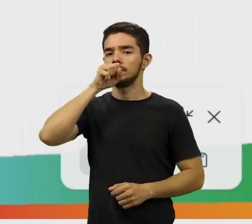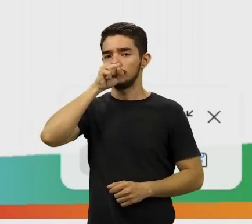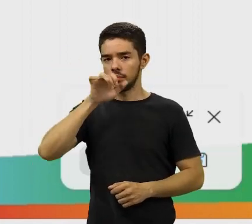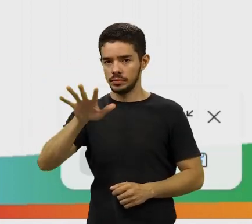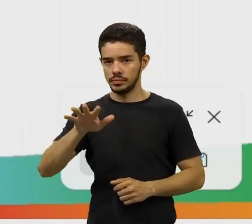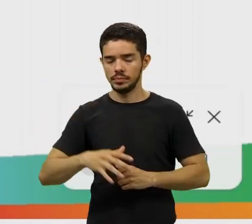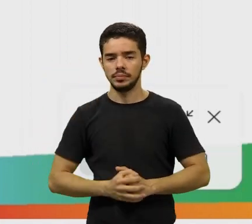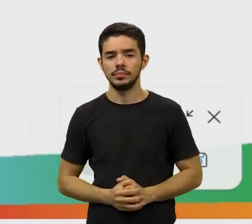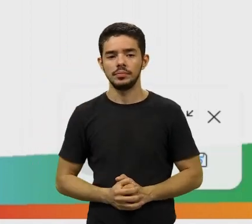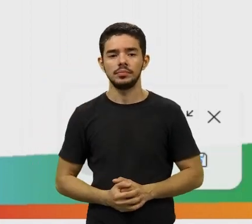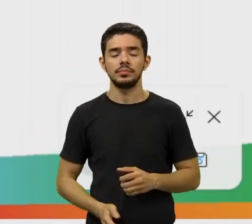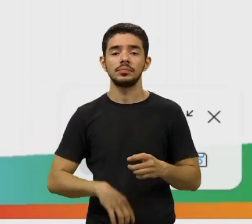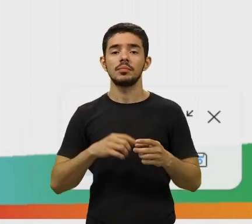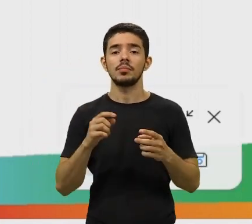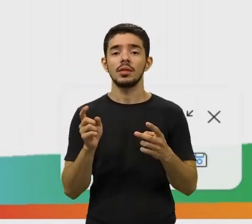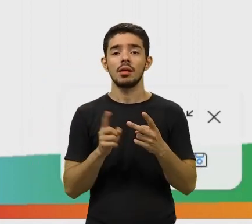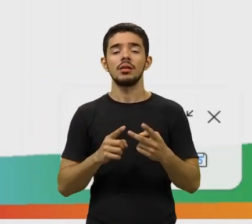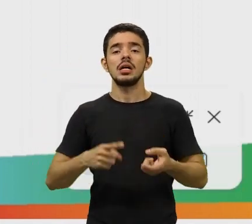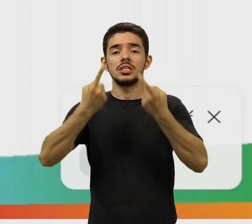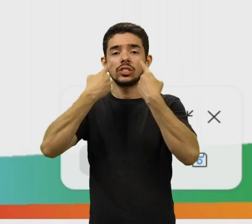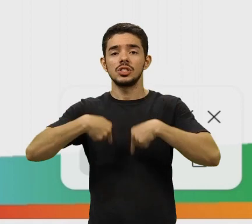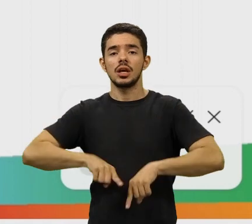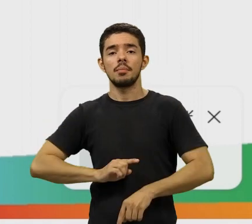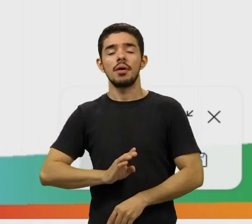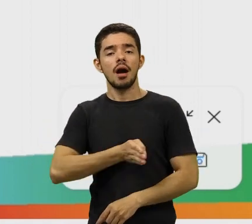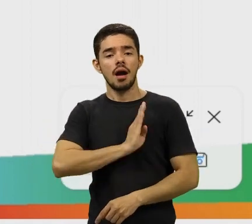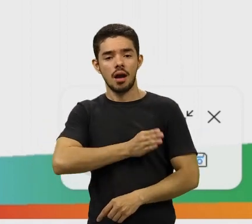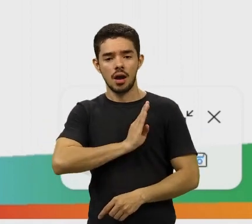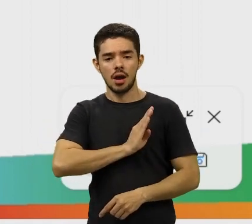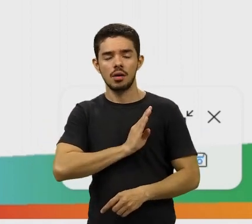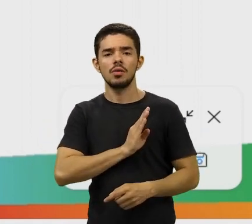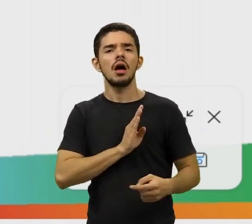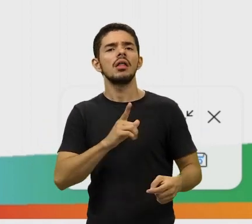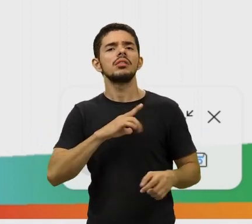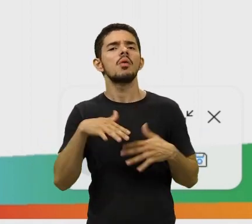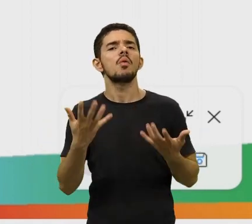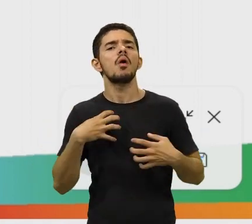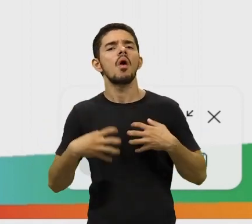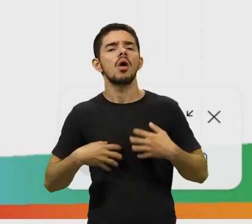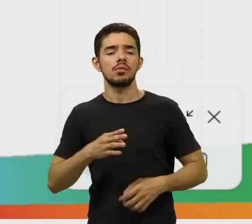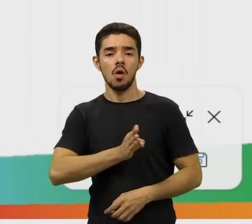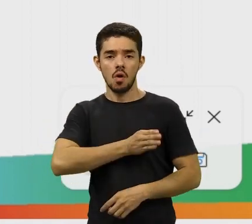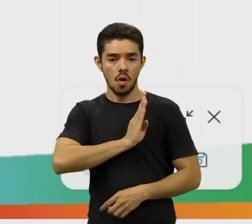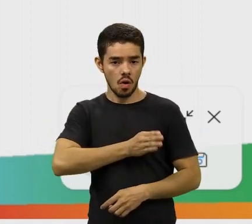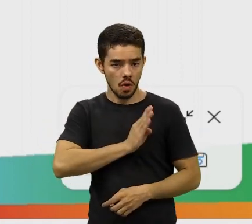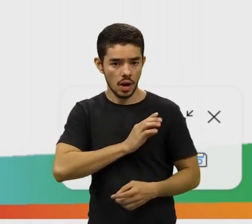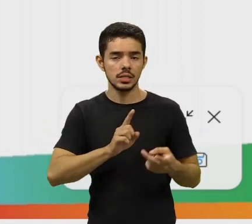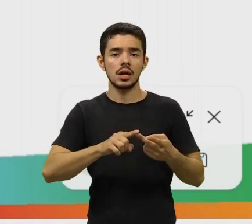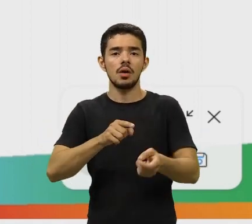Sistema respiratório. Nós temos o sistema cardiovascular. É formado por que órgãos?